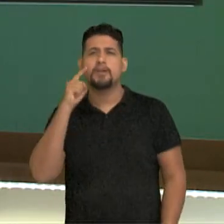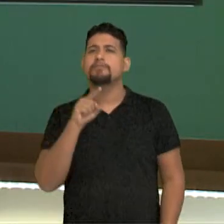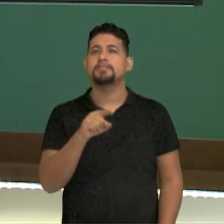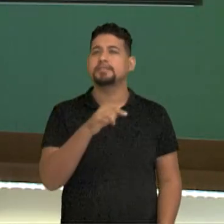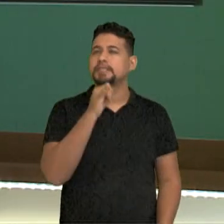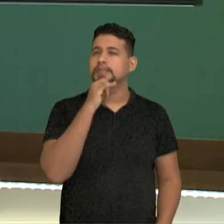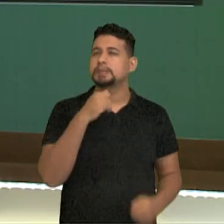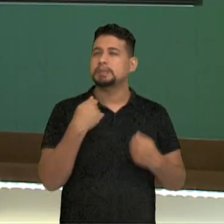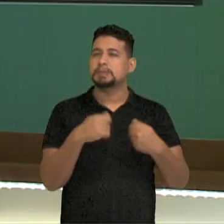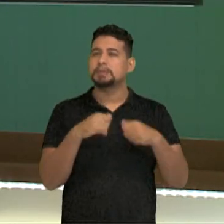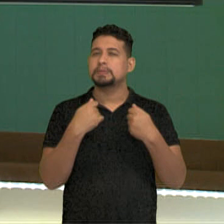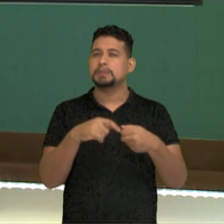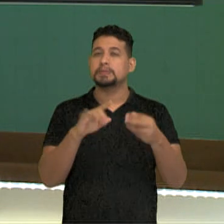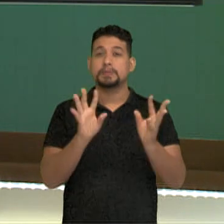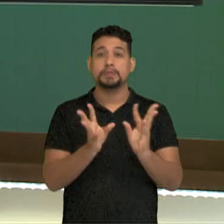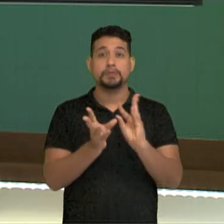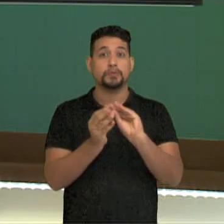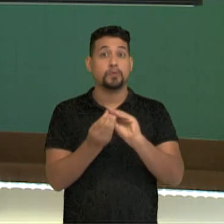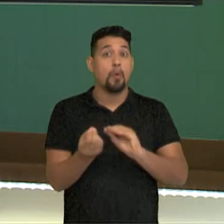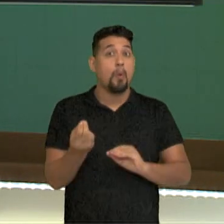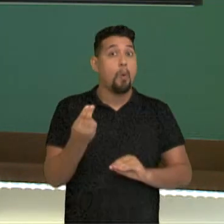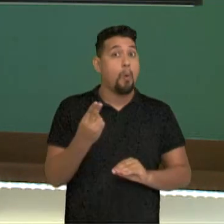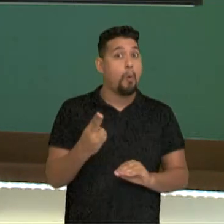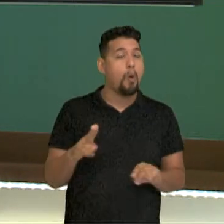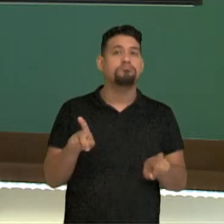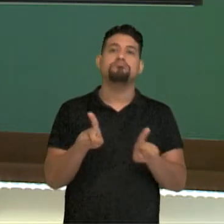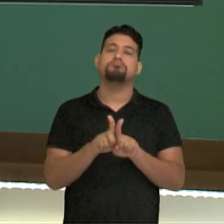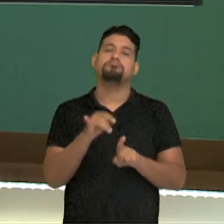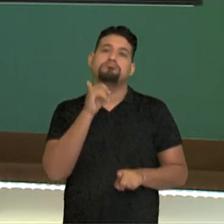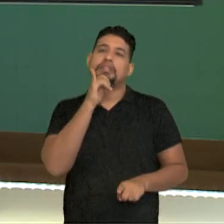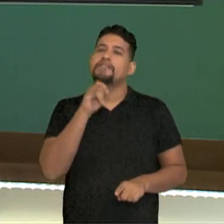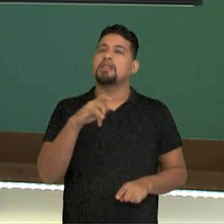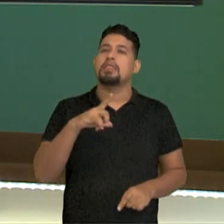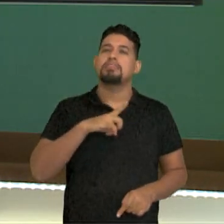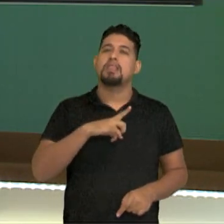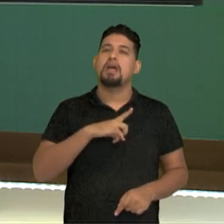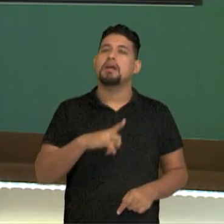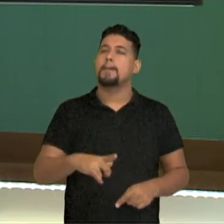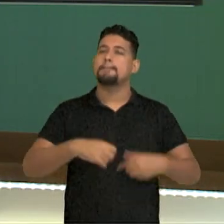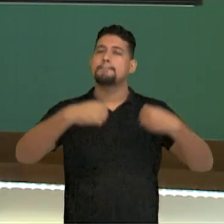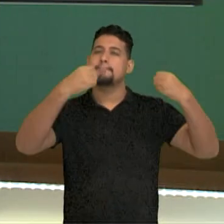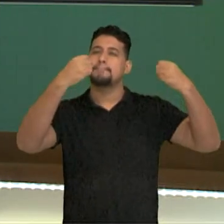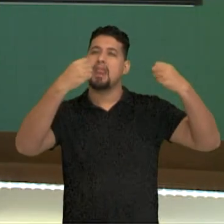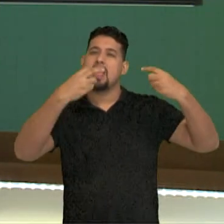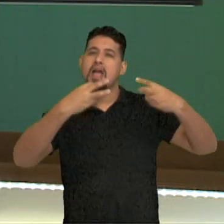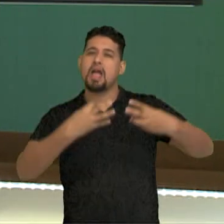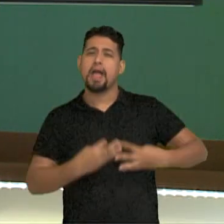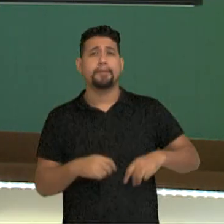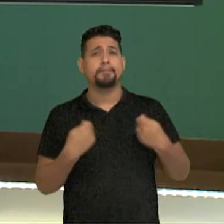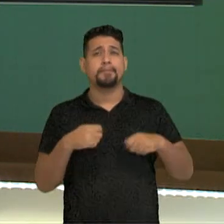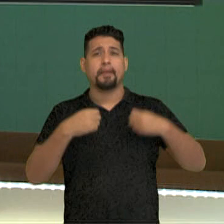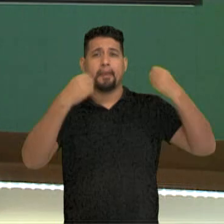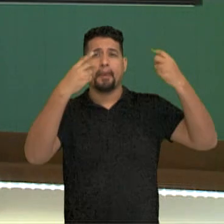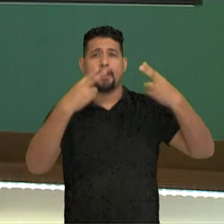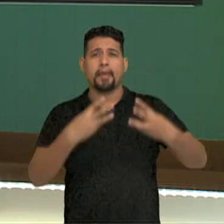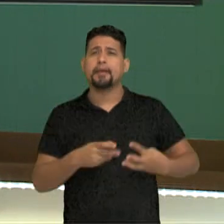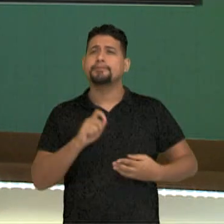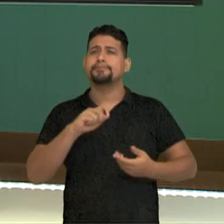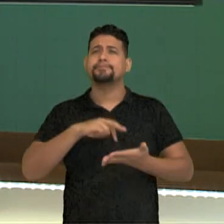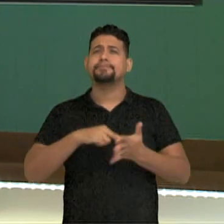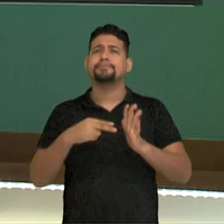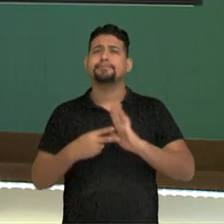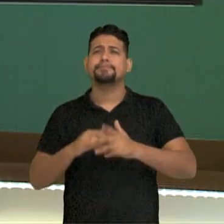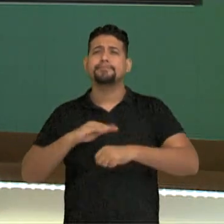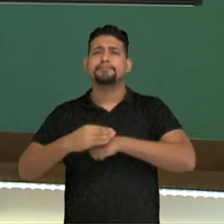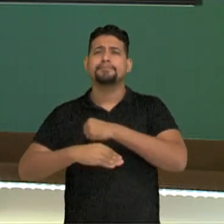fazer um resumo, ou ainda, imagine você uma situação em que você tenha que explicar as propriedades de um isolante